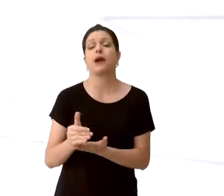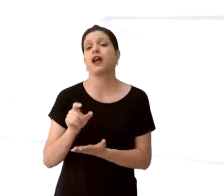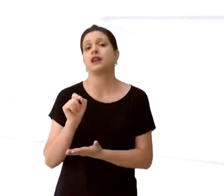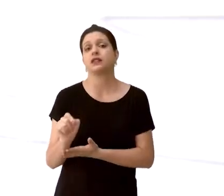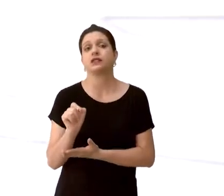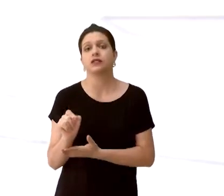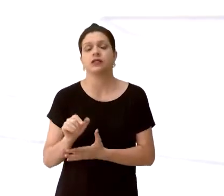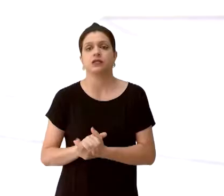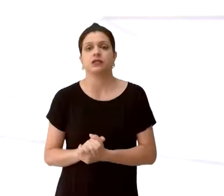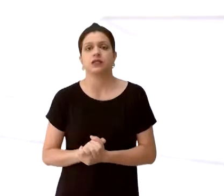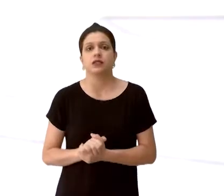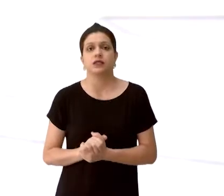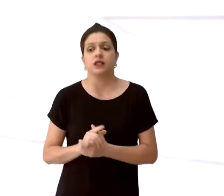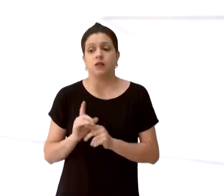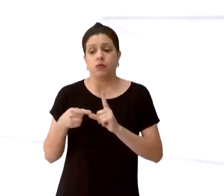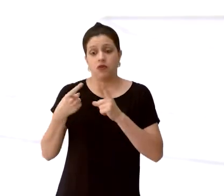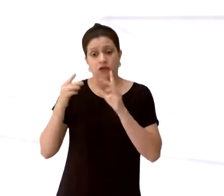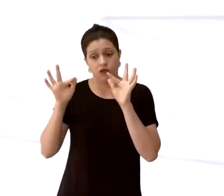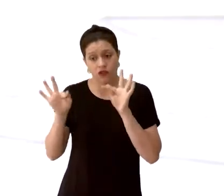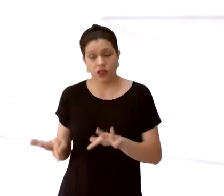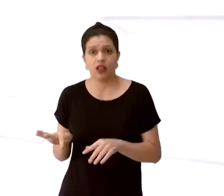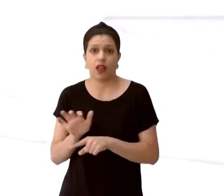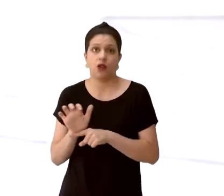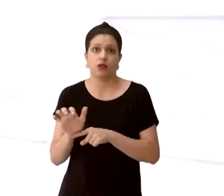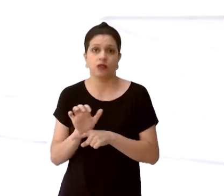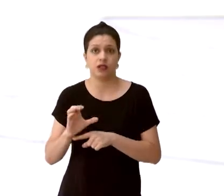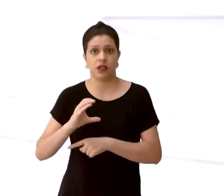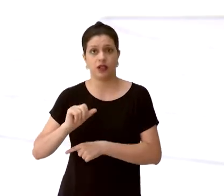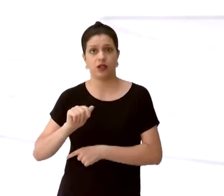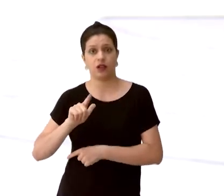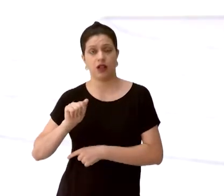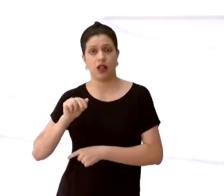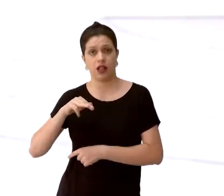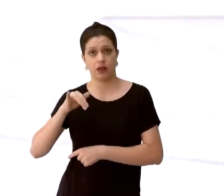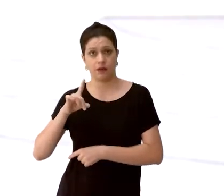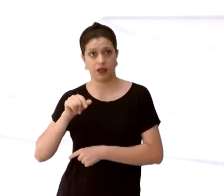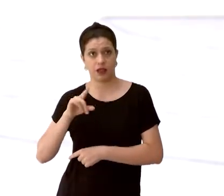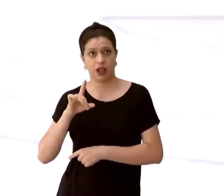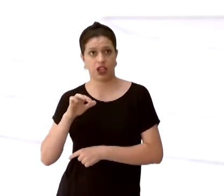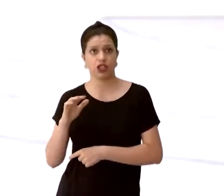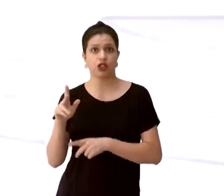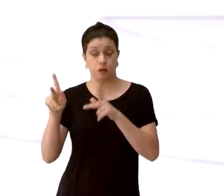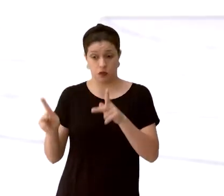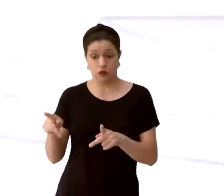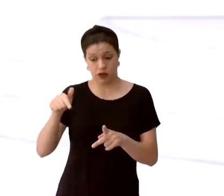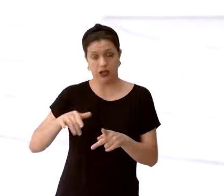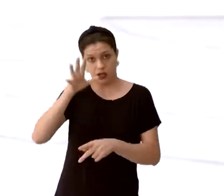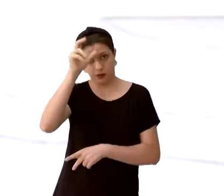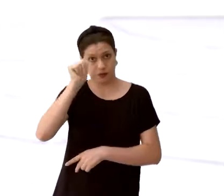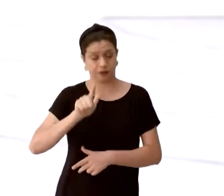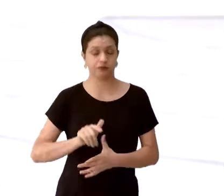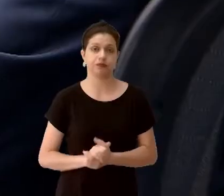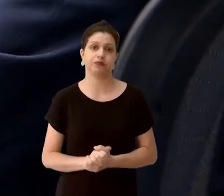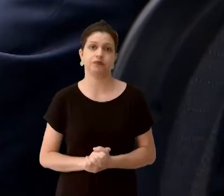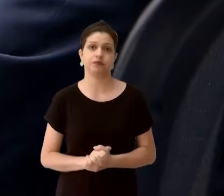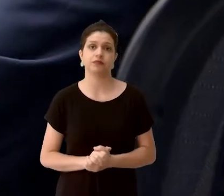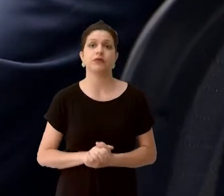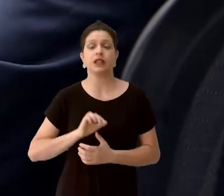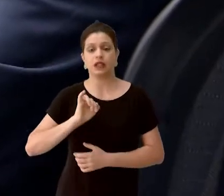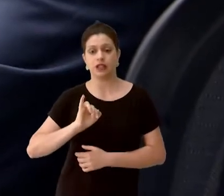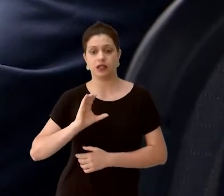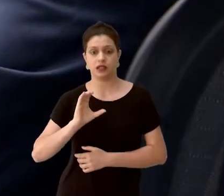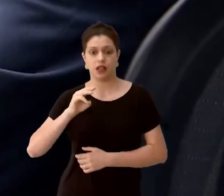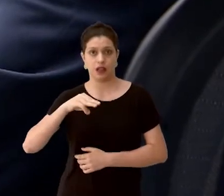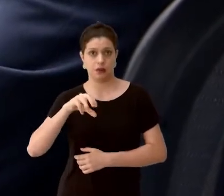coronavírus comecem a contar a partir do término do estado de calamidade pública em Mato Grosso do Sul. A